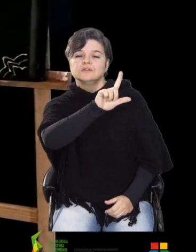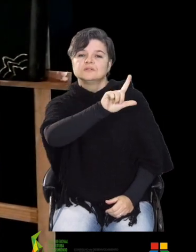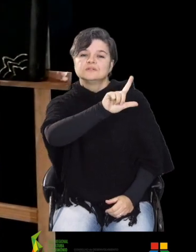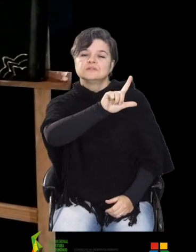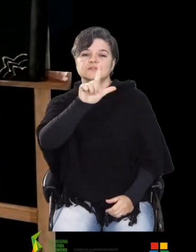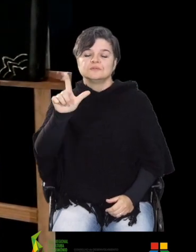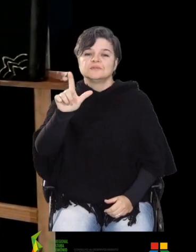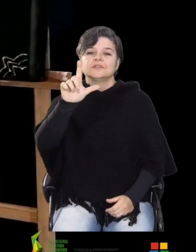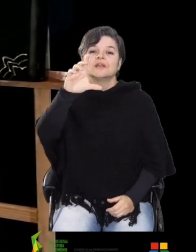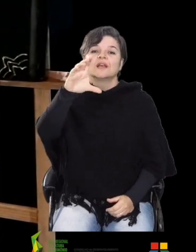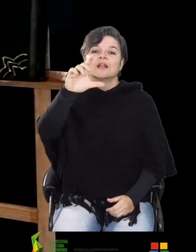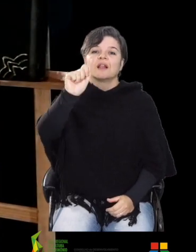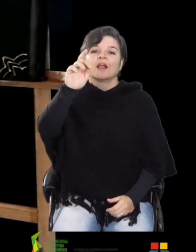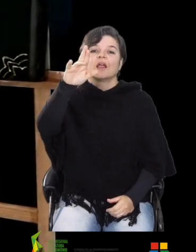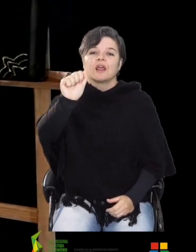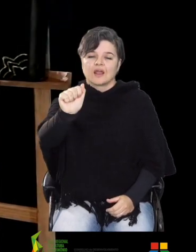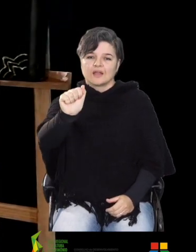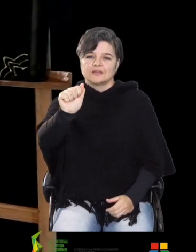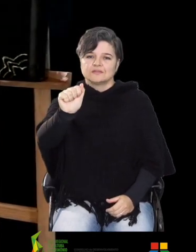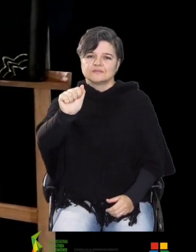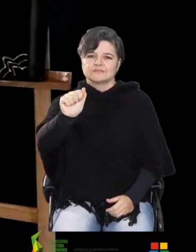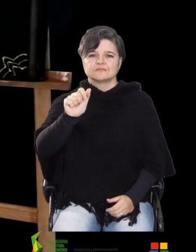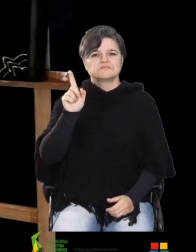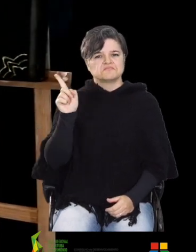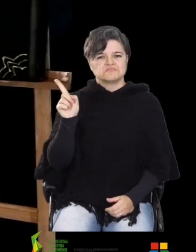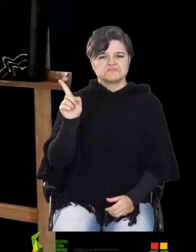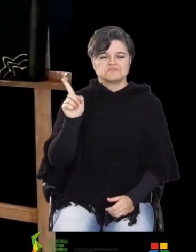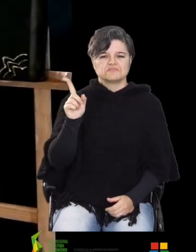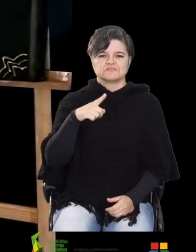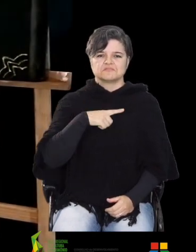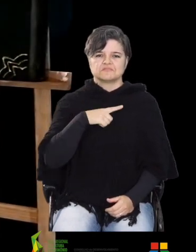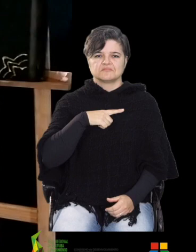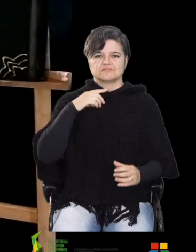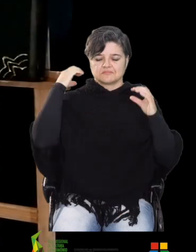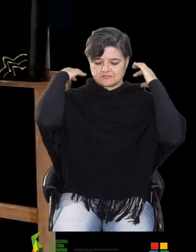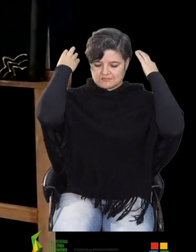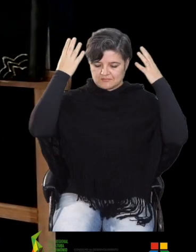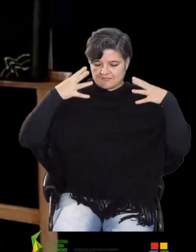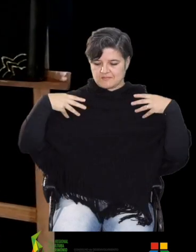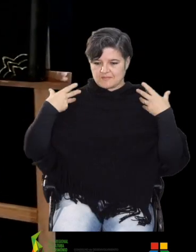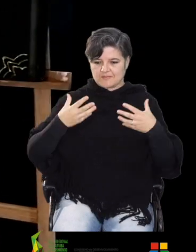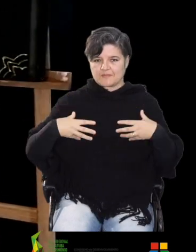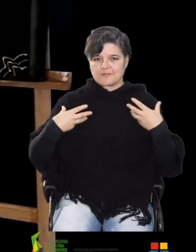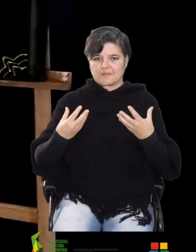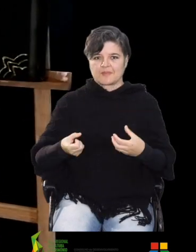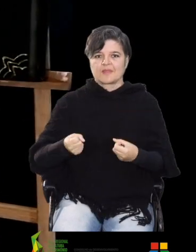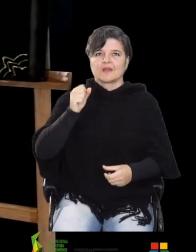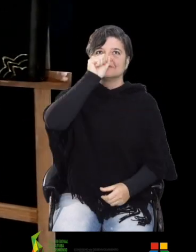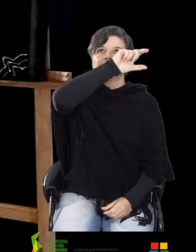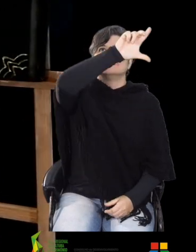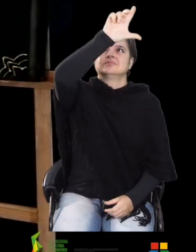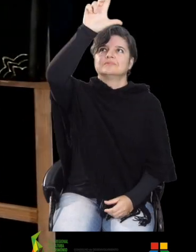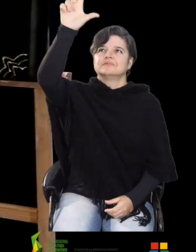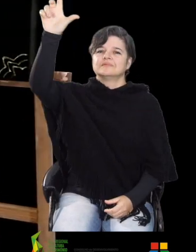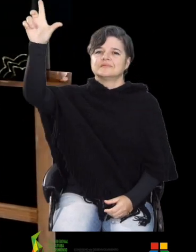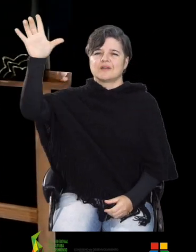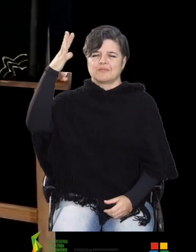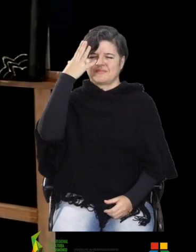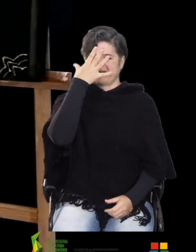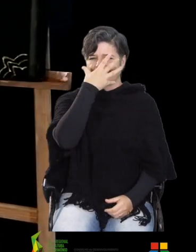para ela te ensinou me porque tinha os cabelos dourados da corpo só